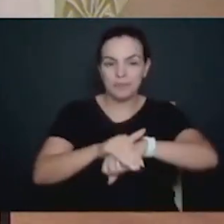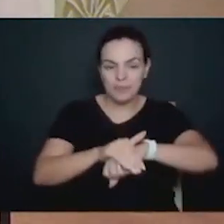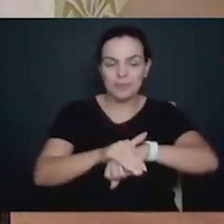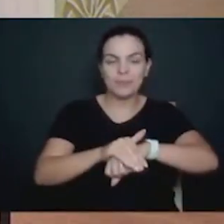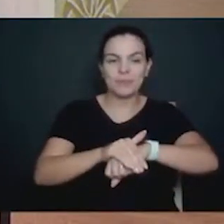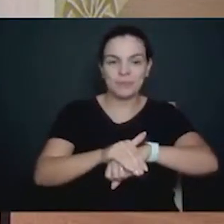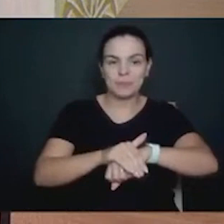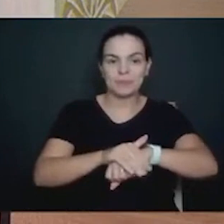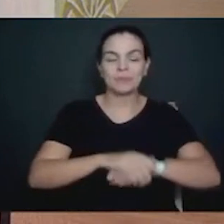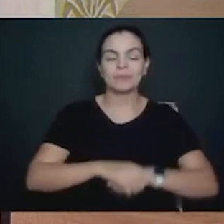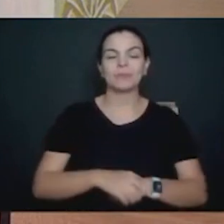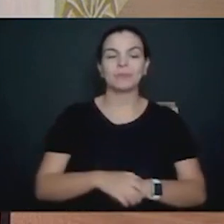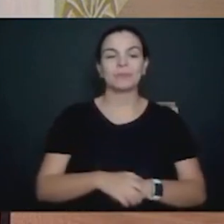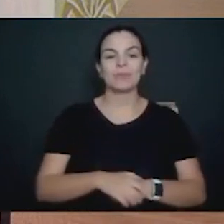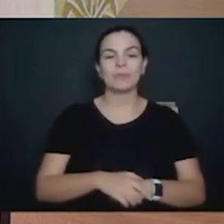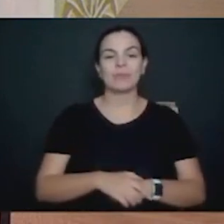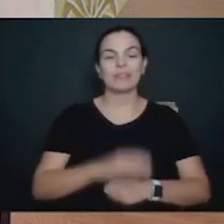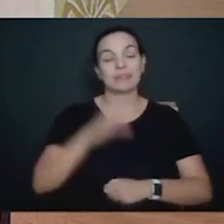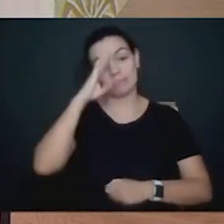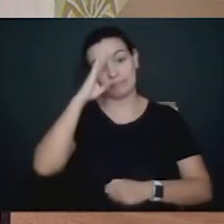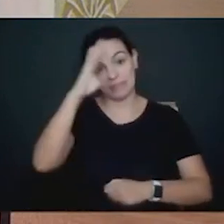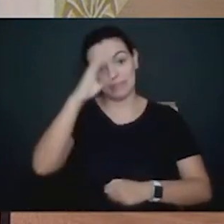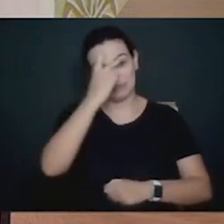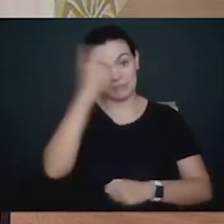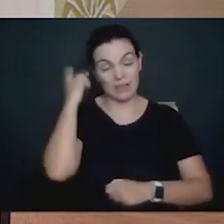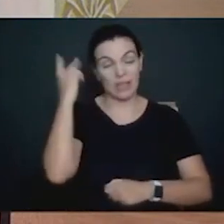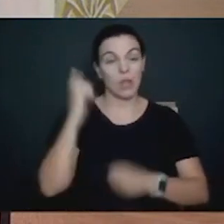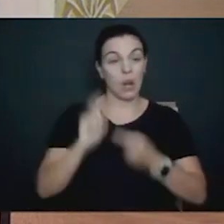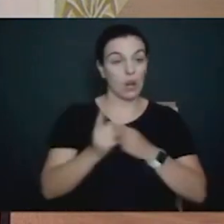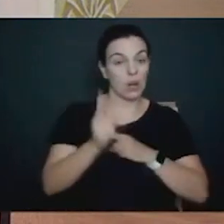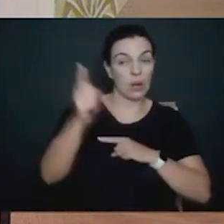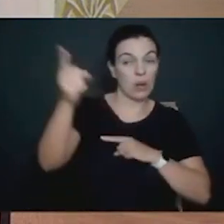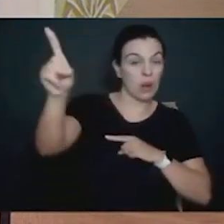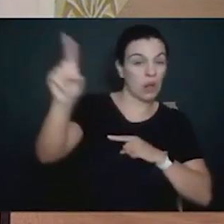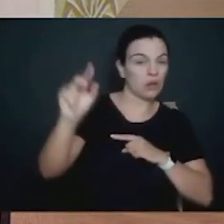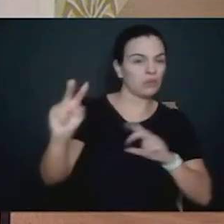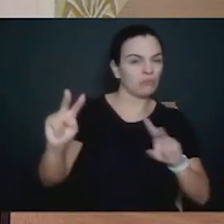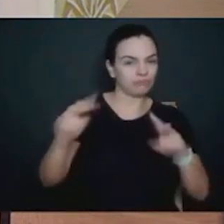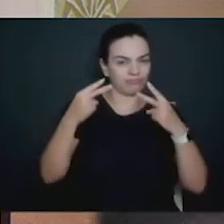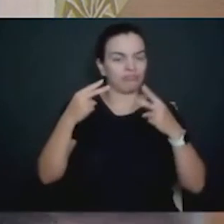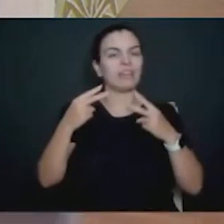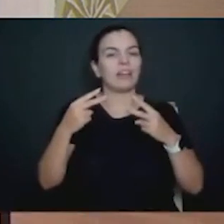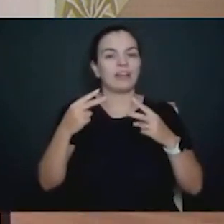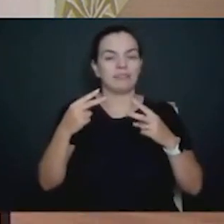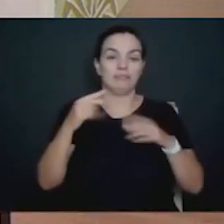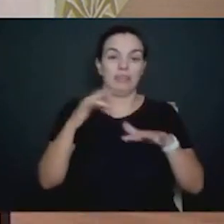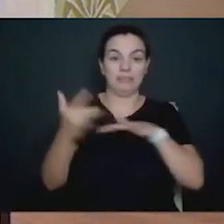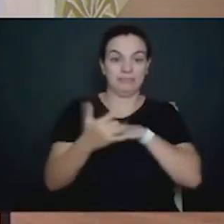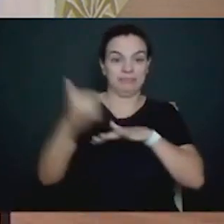e principalmente aqueles que estão distantes daqui mas ligados através dos meios